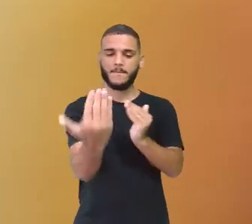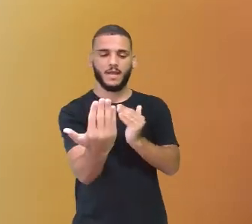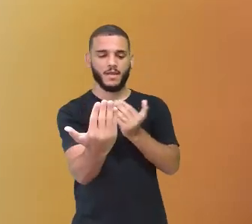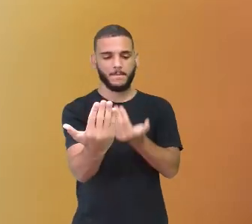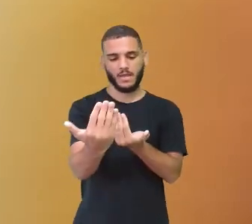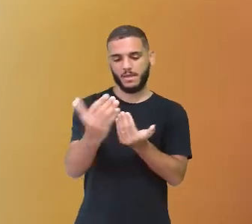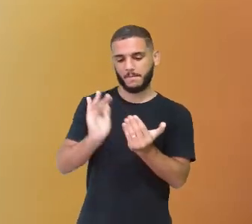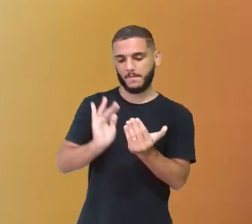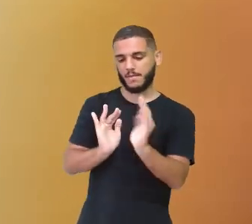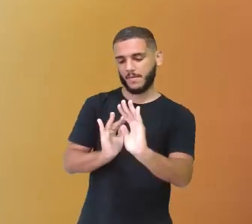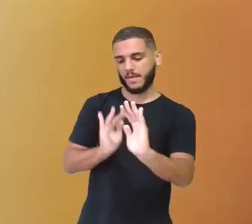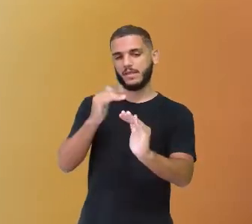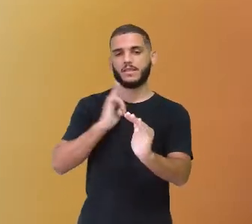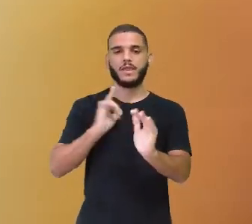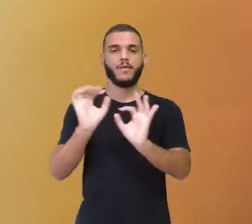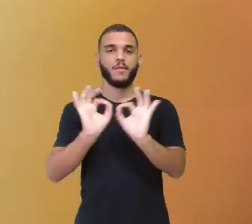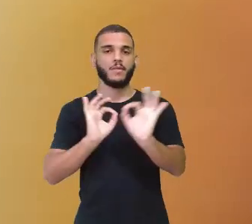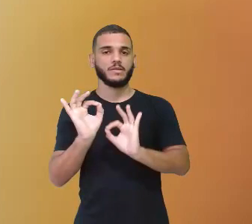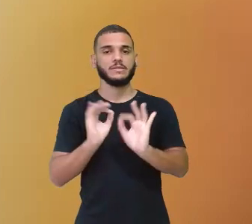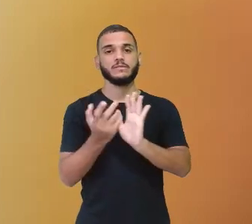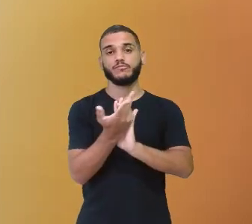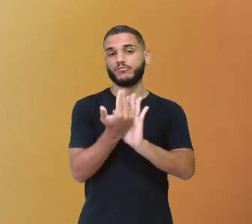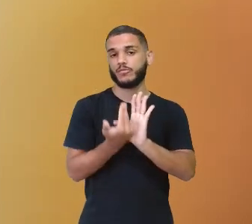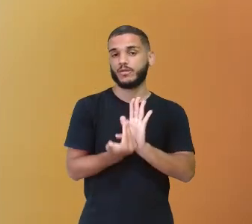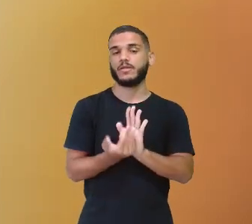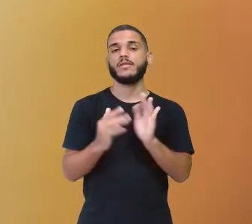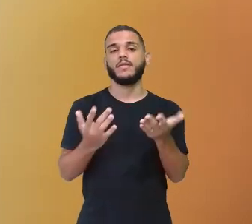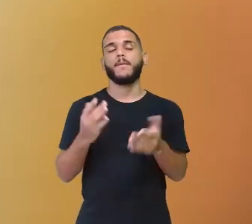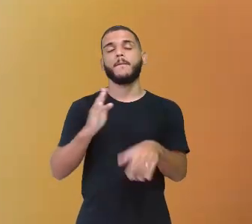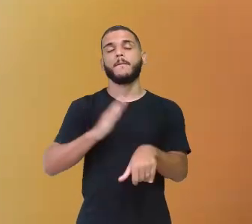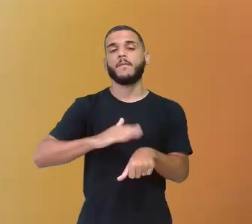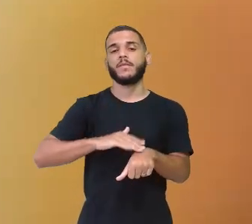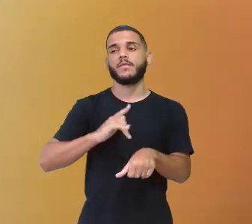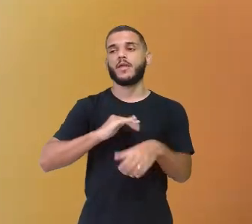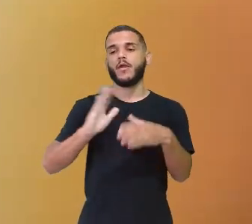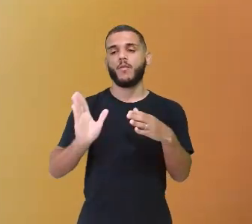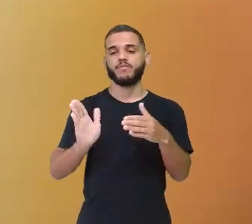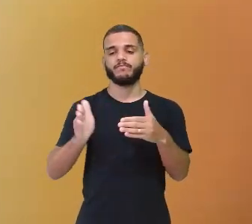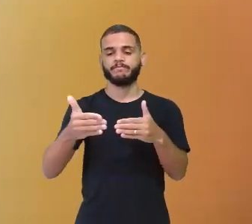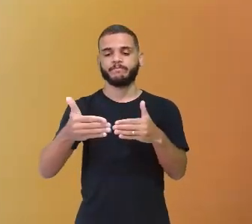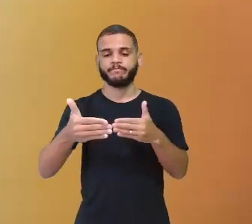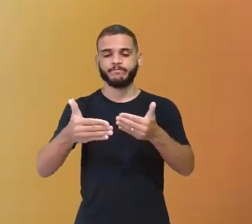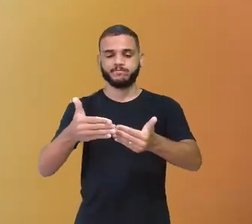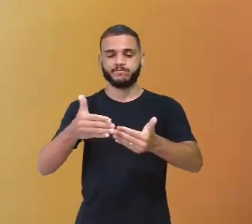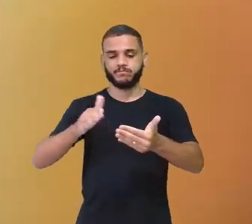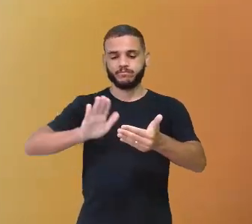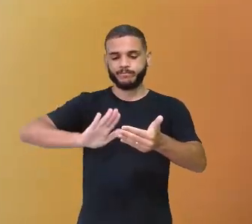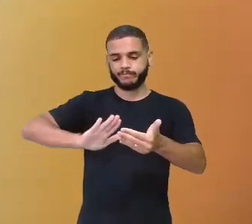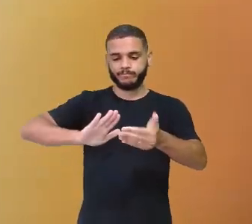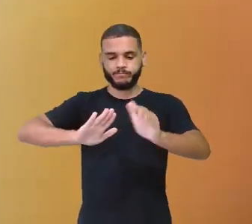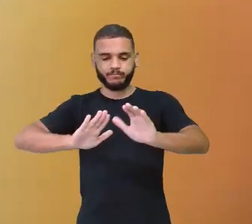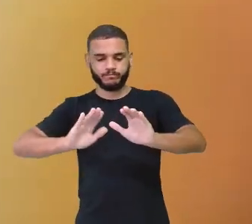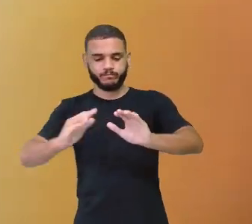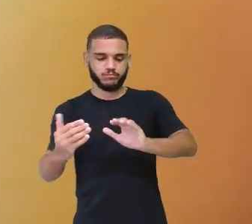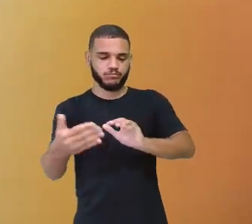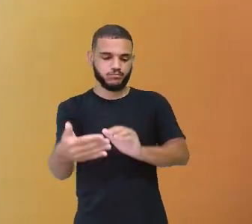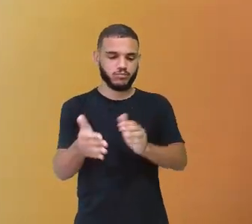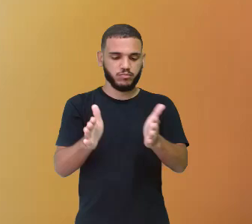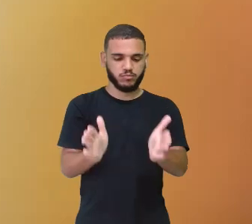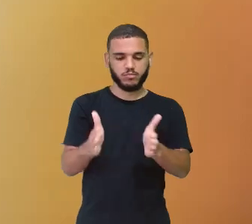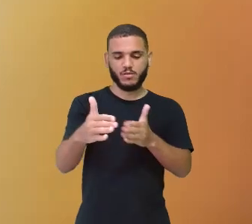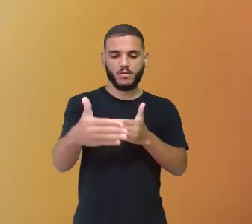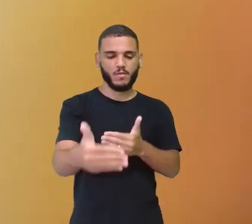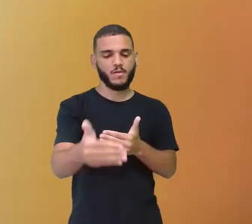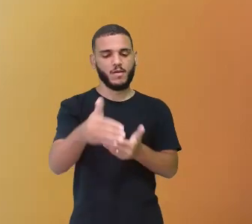Uma para o lado direito e uma para o lado esquerdo. Por quê? Quando eu for fechar o meu cubo, aí eu vou conseguir